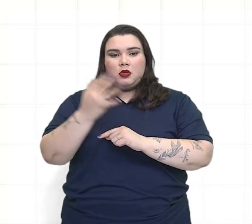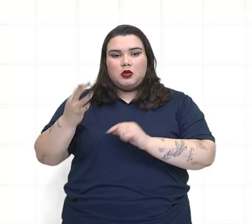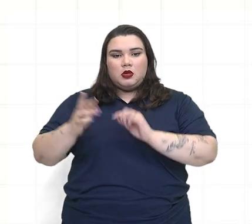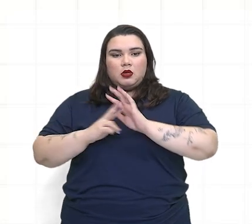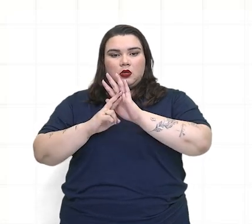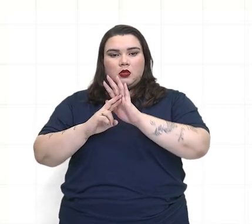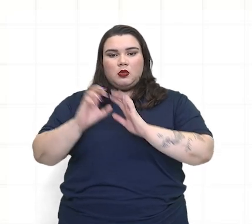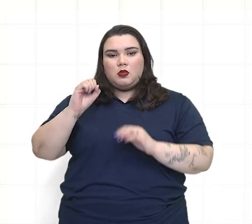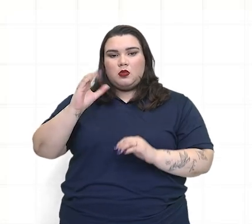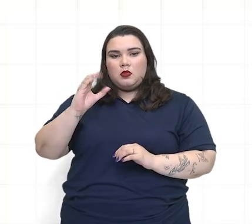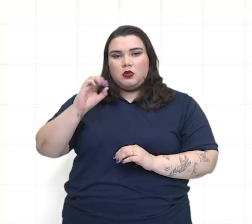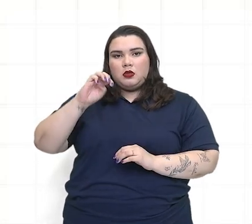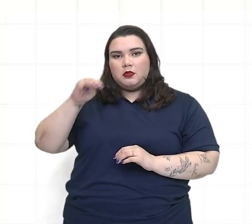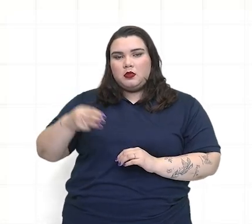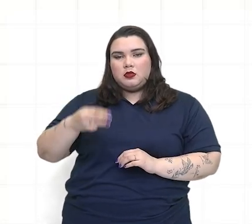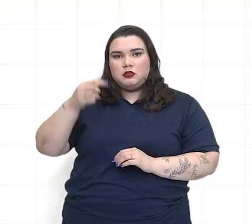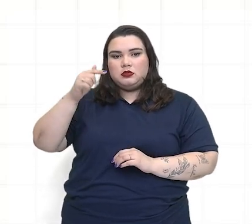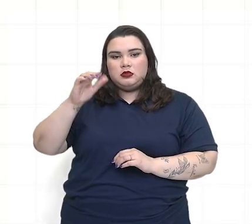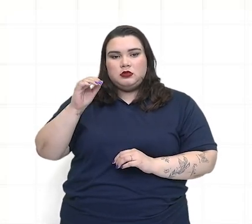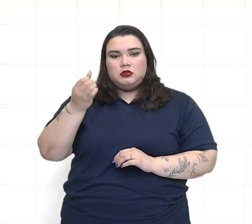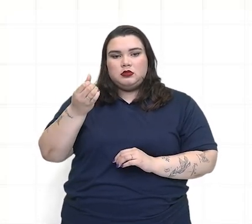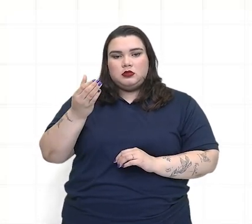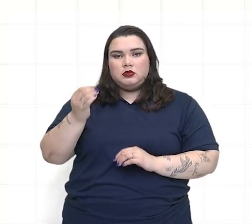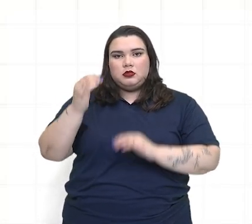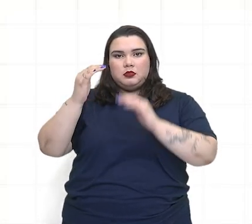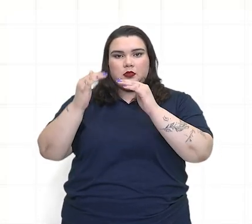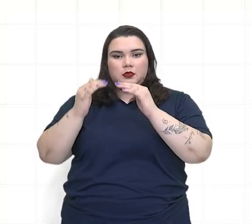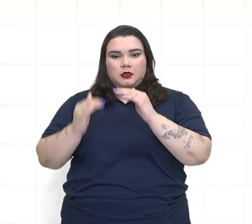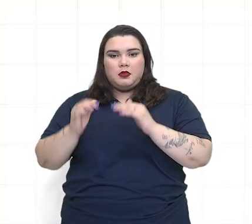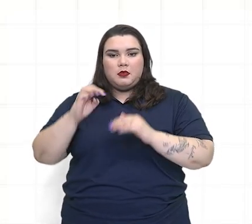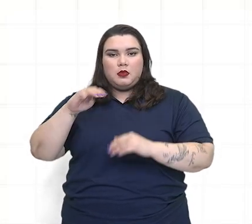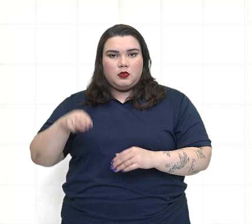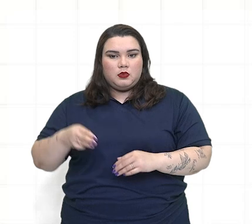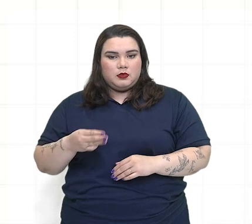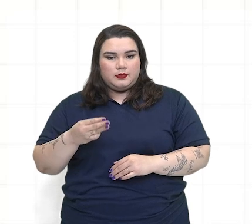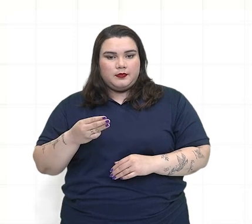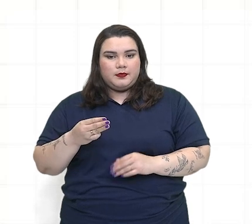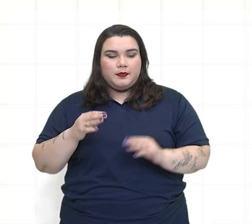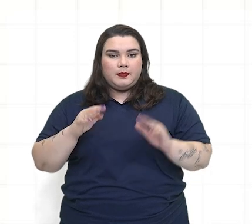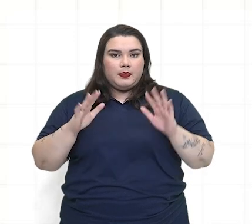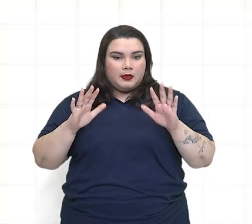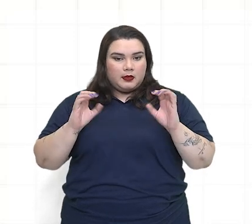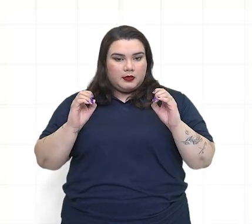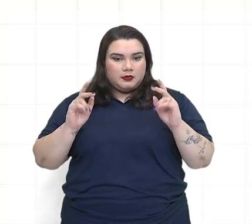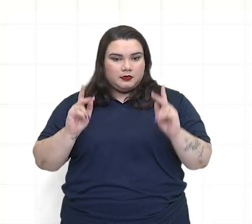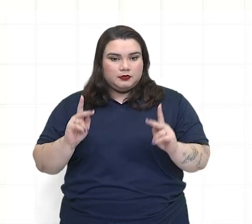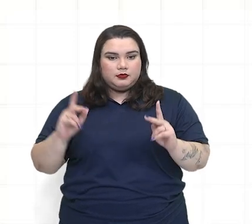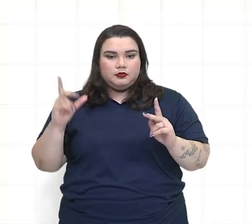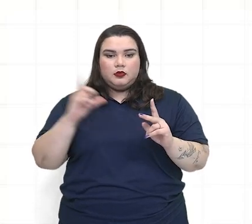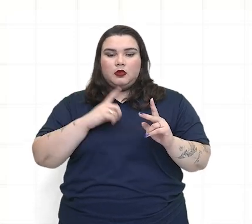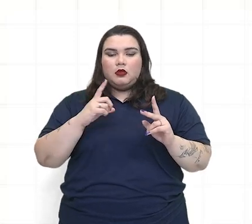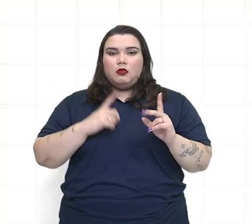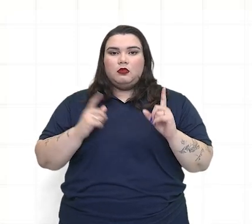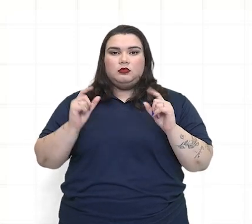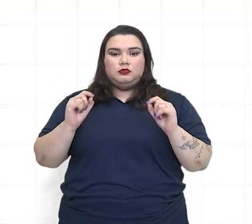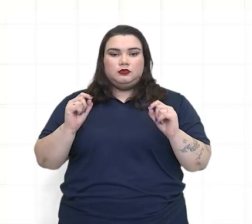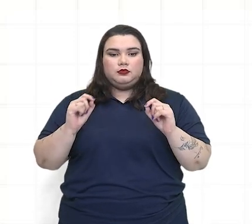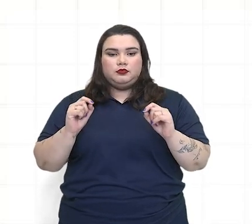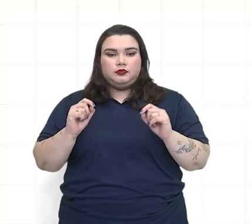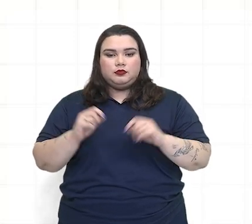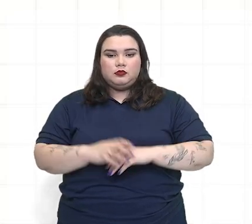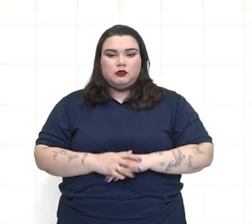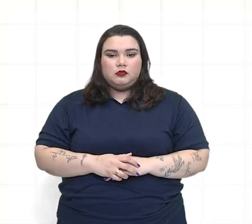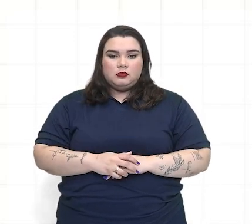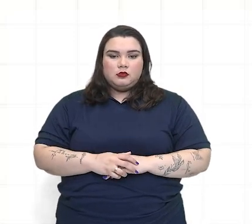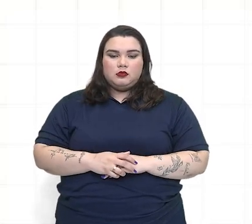representa 80 milhões, 70 milhões, 60 milhões e assim sucessivamente. Aí, nós temos o que? No